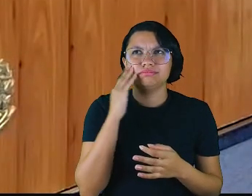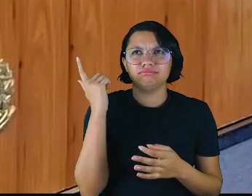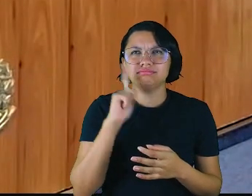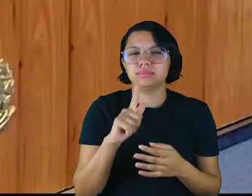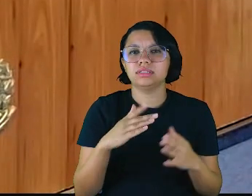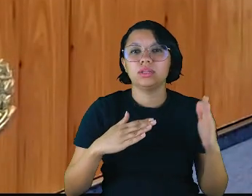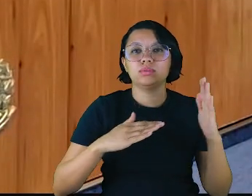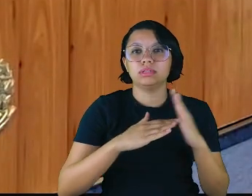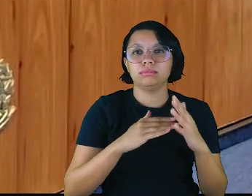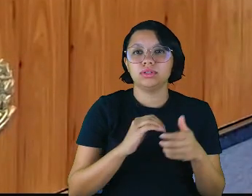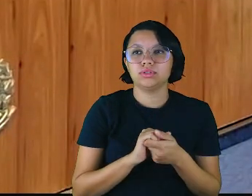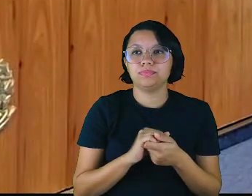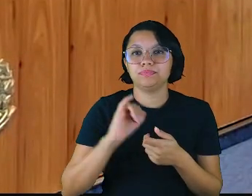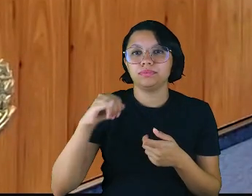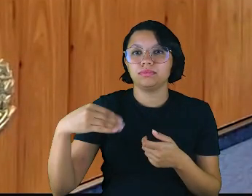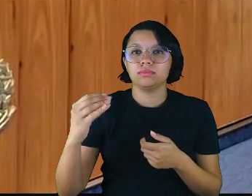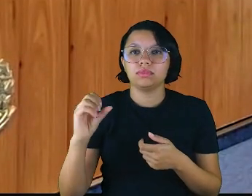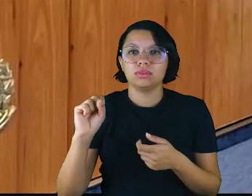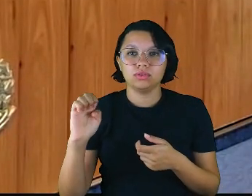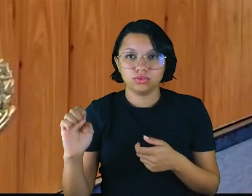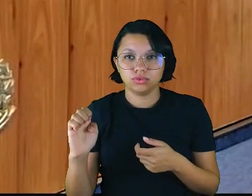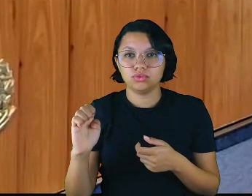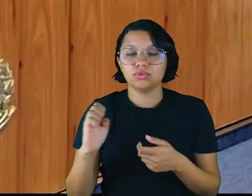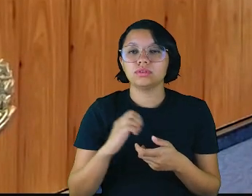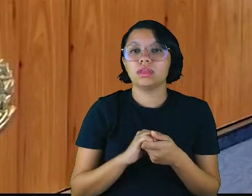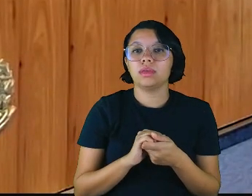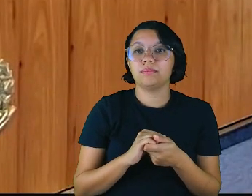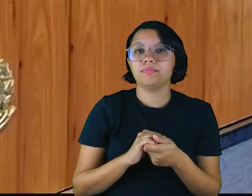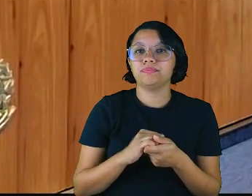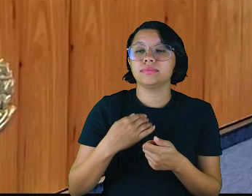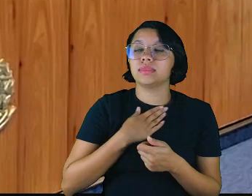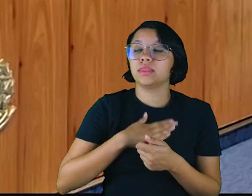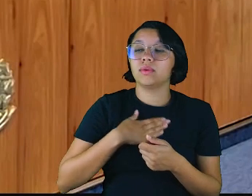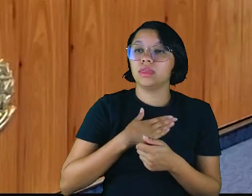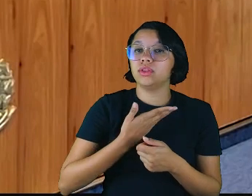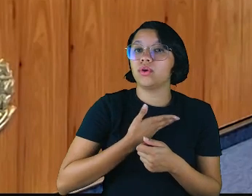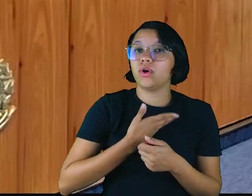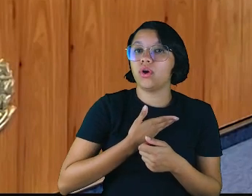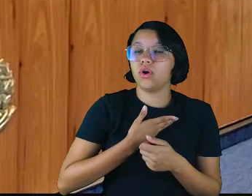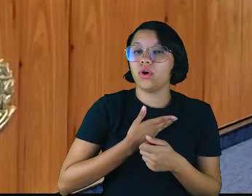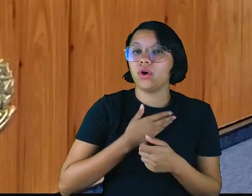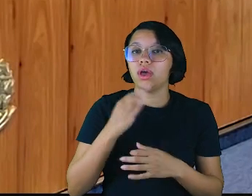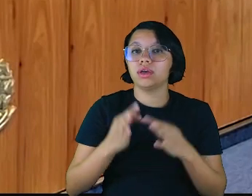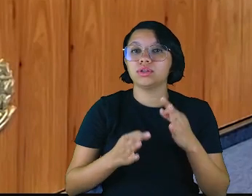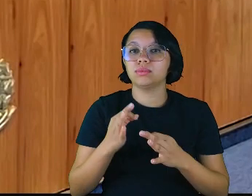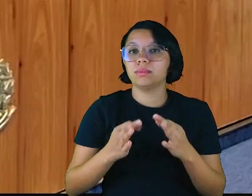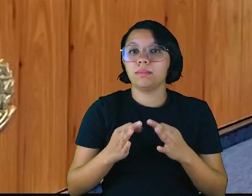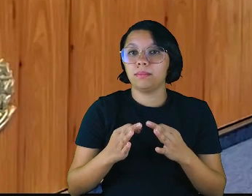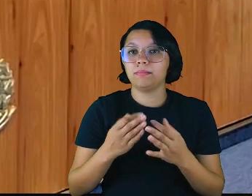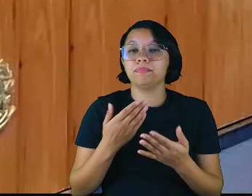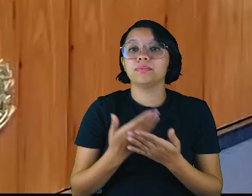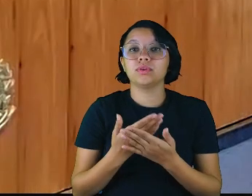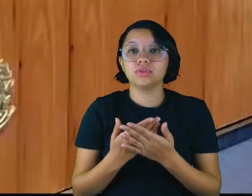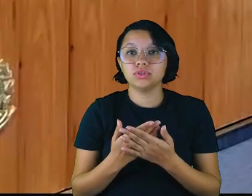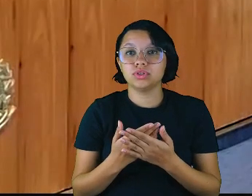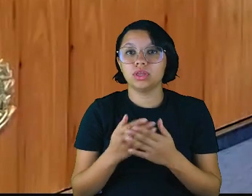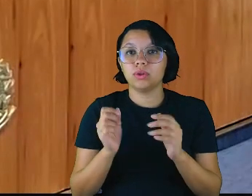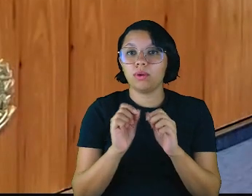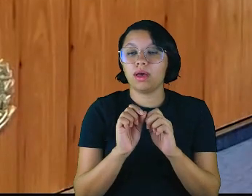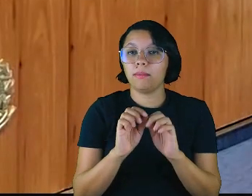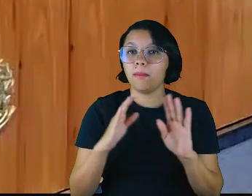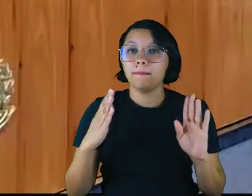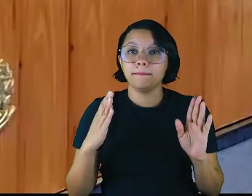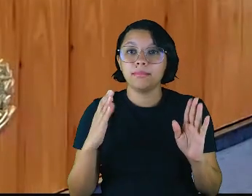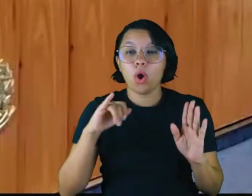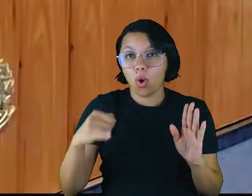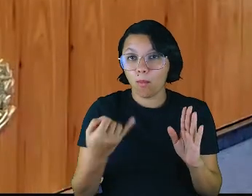entender os limites. José Carlos Francisco foi um querido colega de magistério que nos abriu a porta aqui também para a